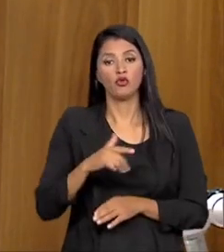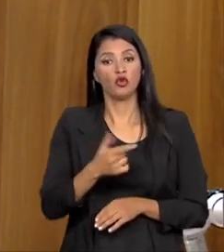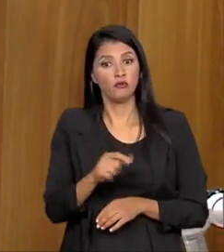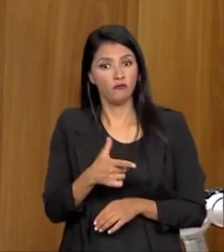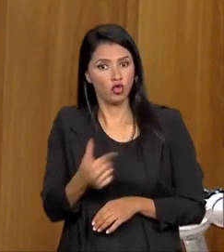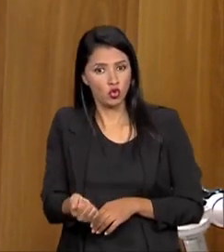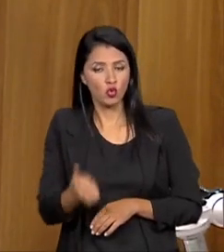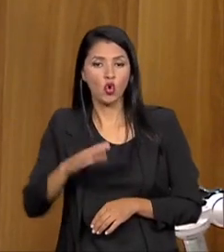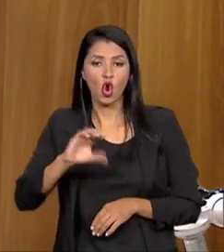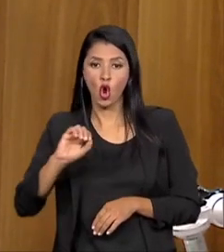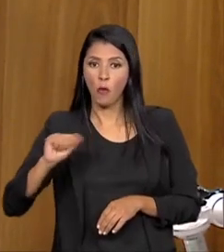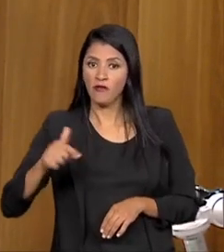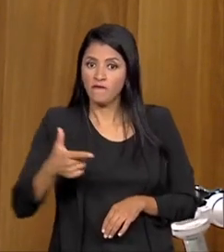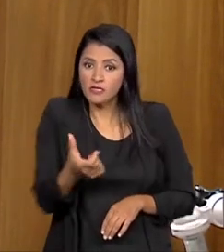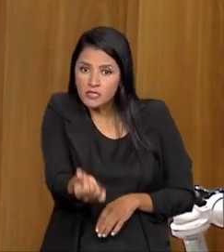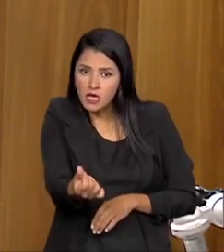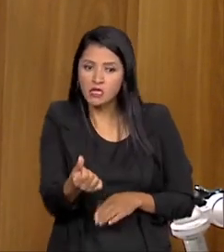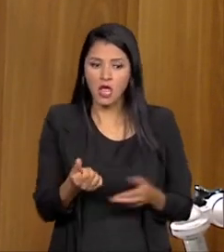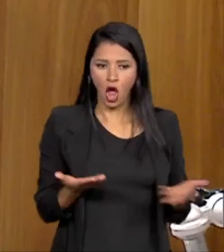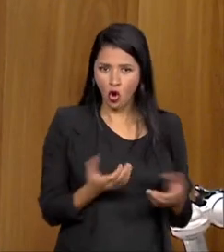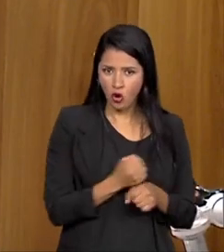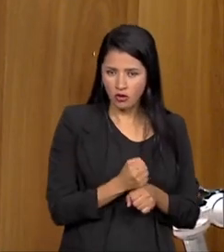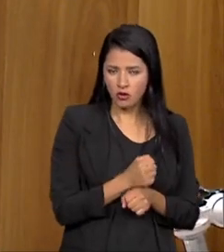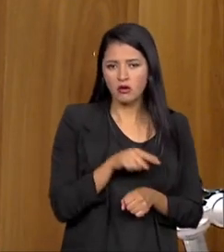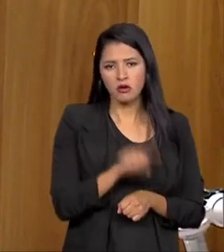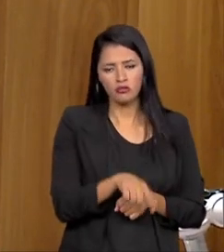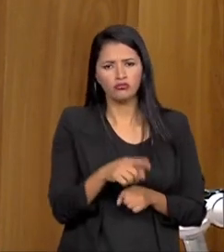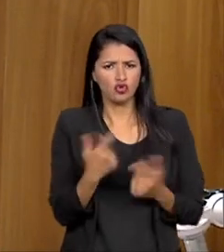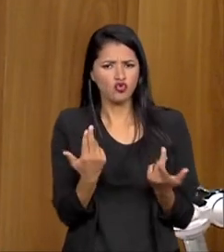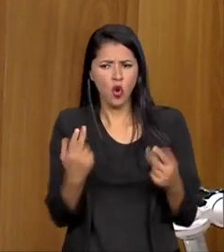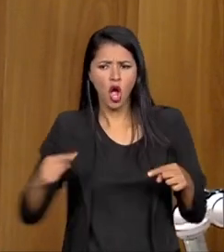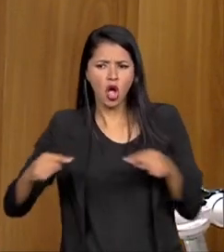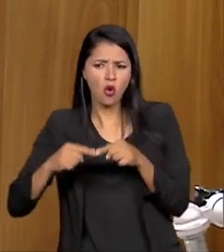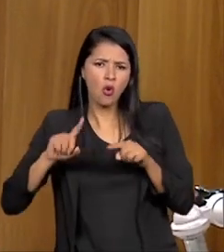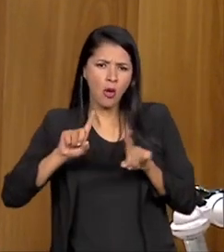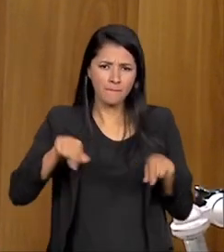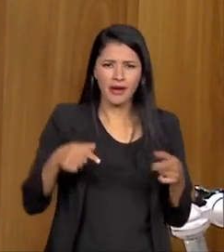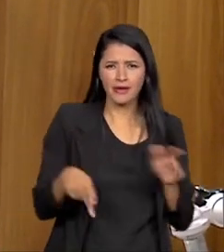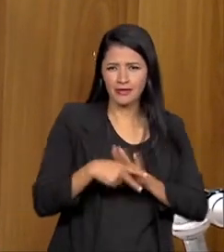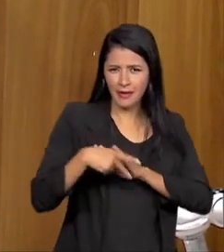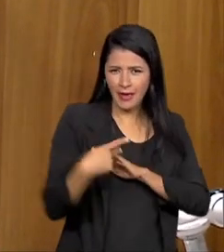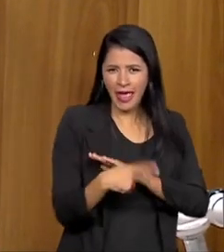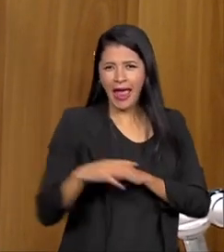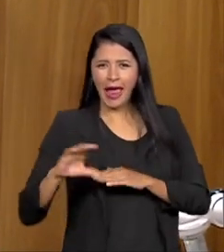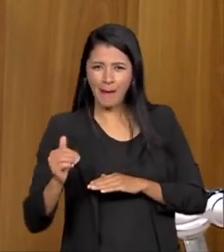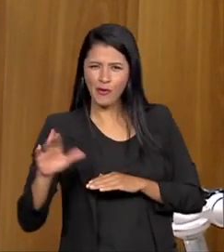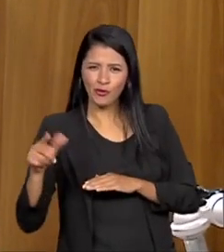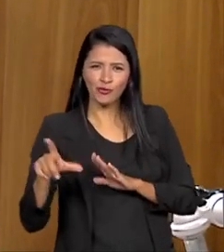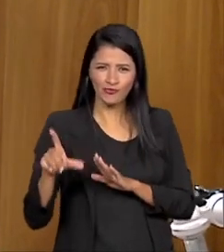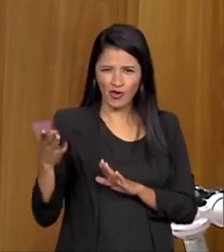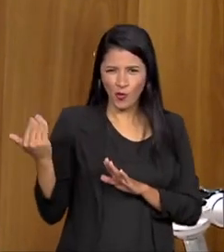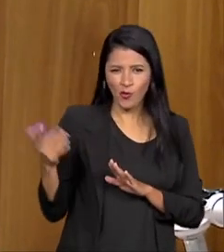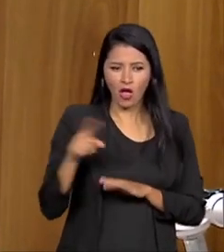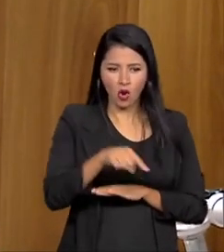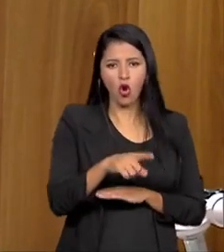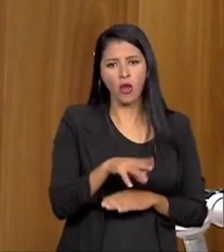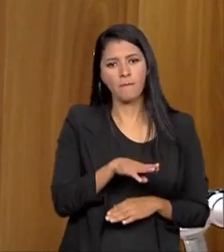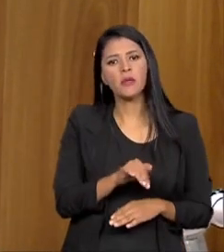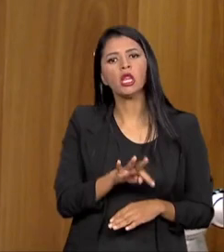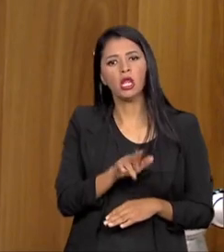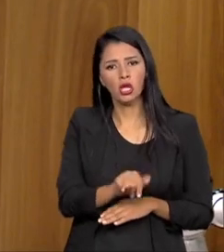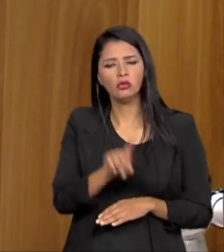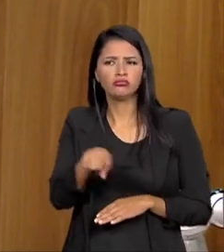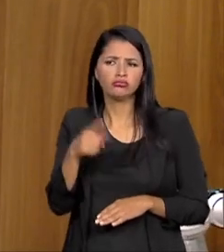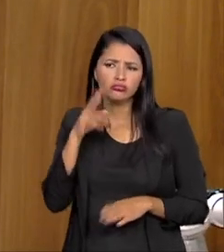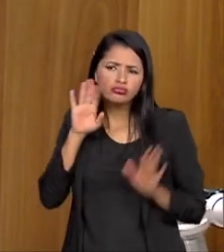e esse ano nós sugerimos a criação de mercado nos mesmos moldes do carbono para metano isso você tá apontando que o